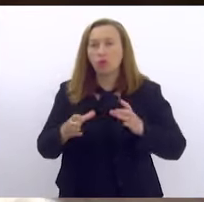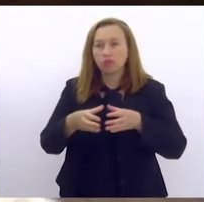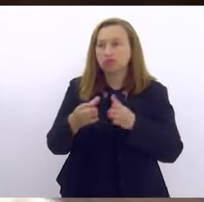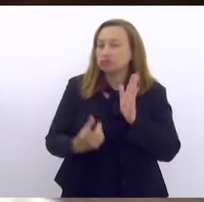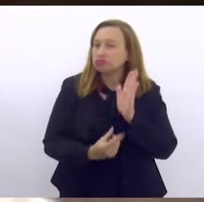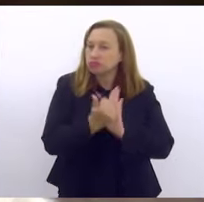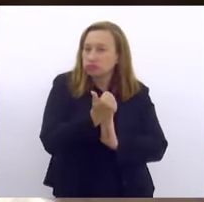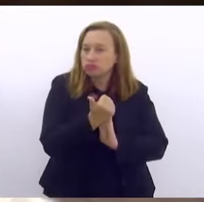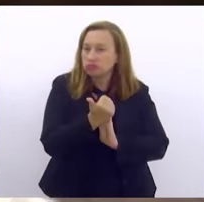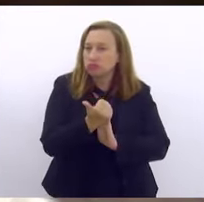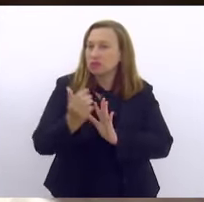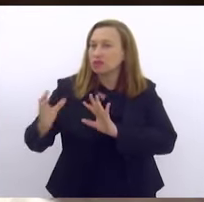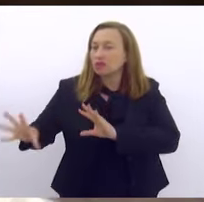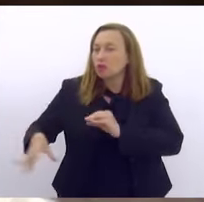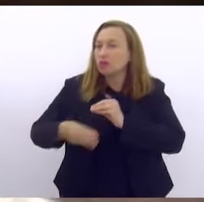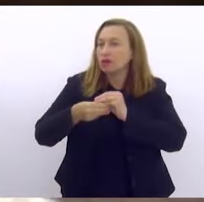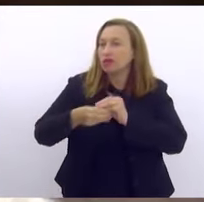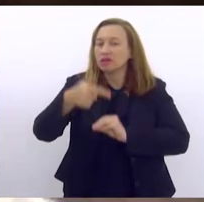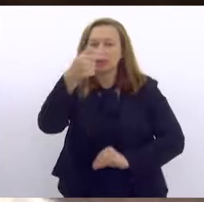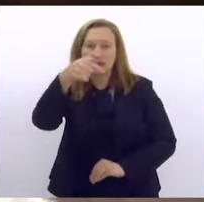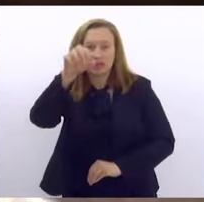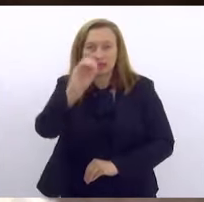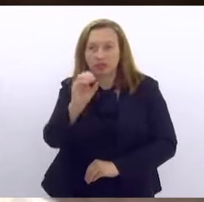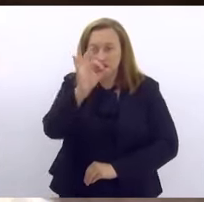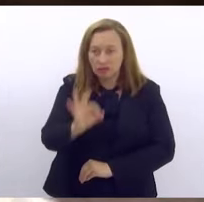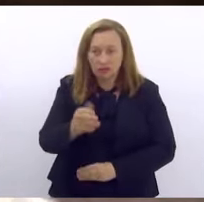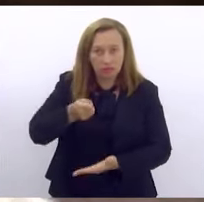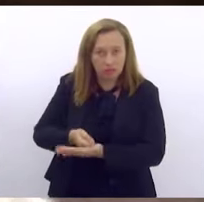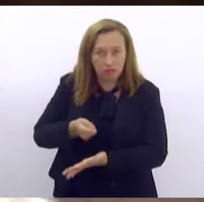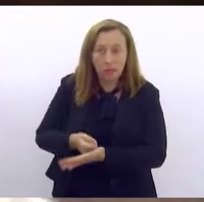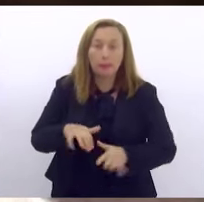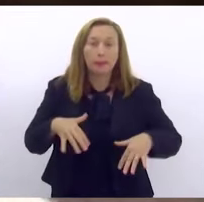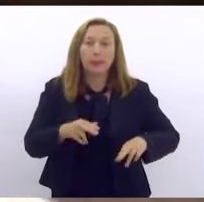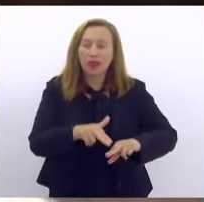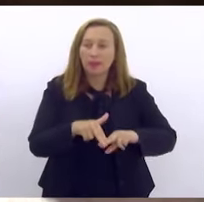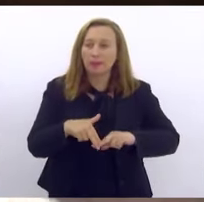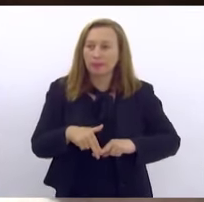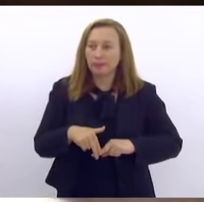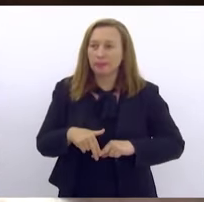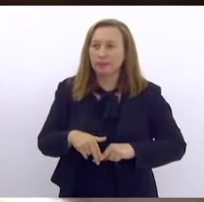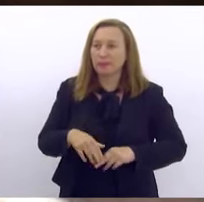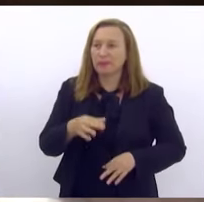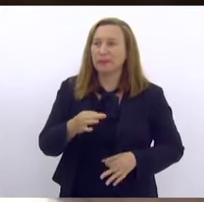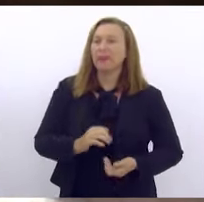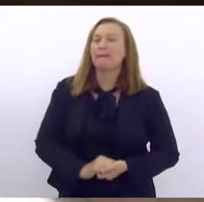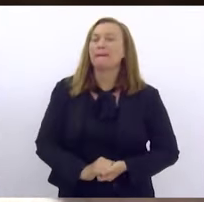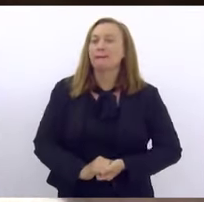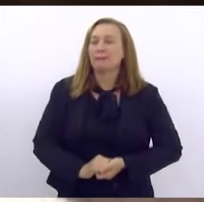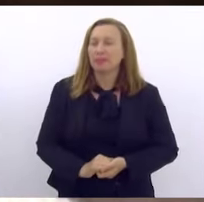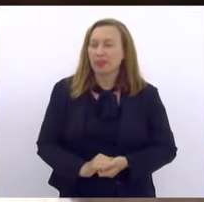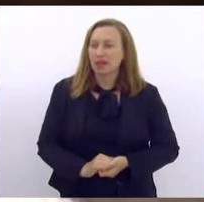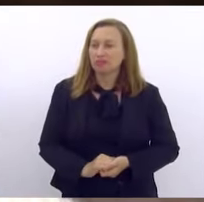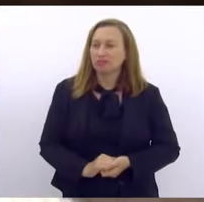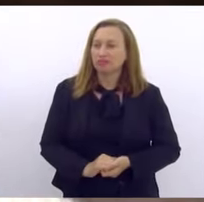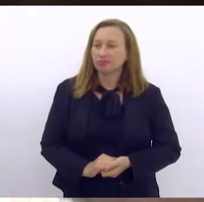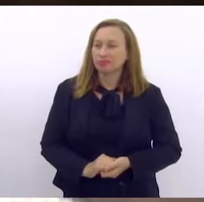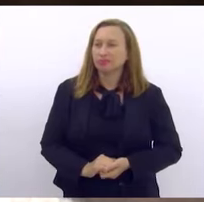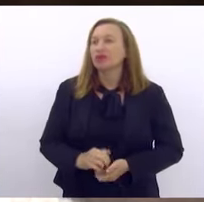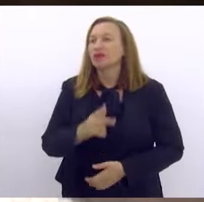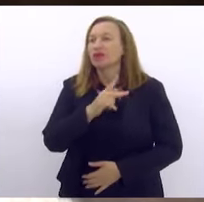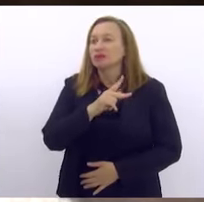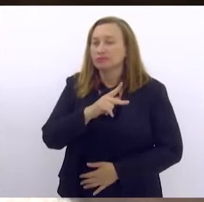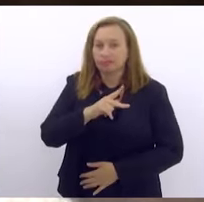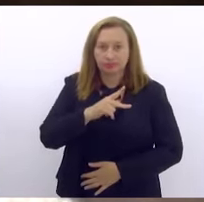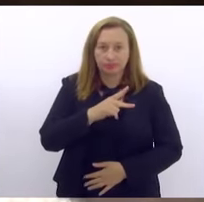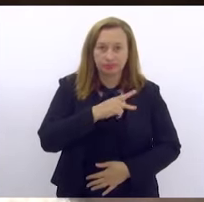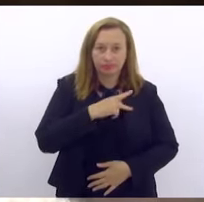Orçamento para que se complete o 70% obrigatório. Portanto, dever de justiça, como presidente relator na